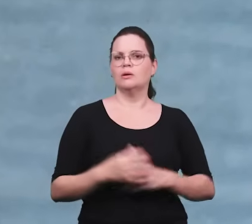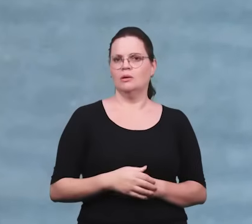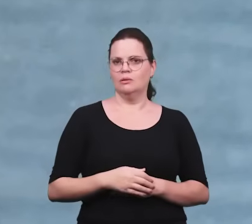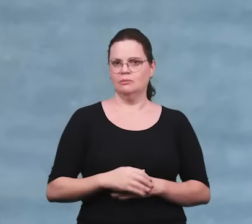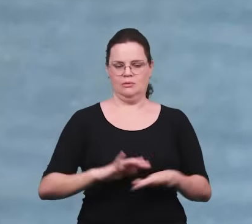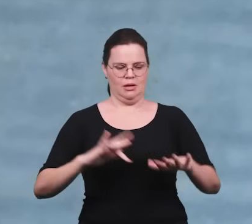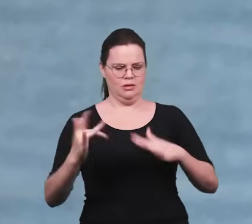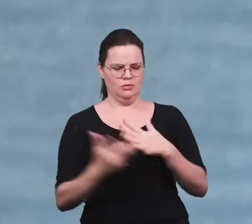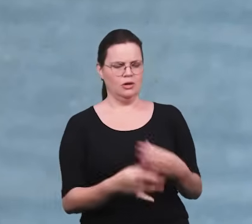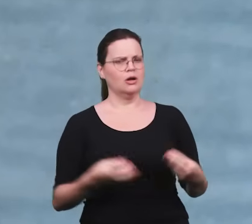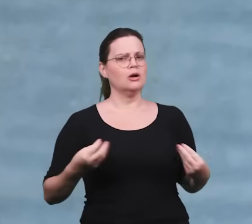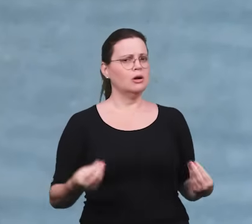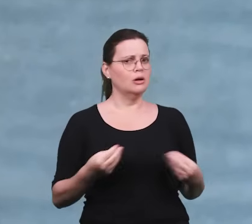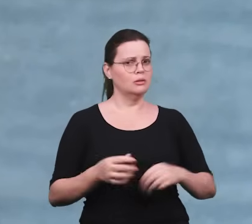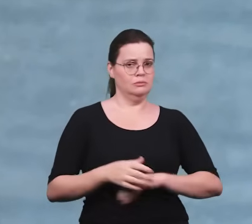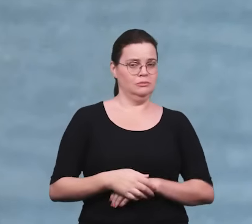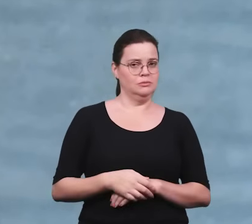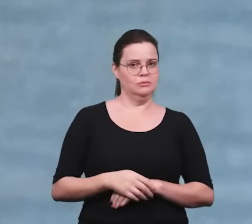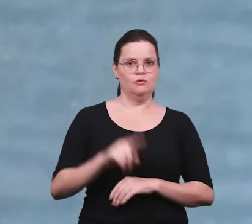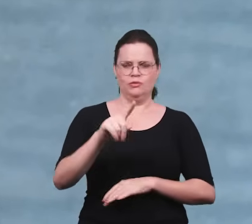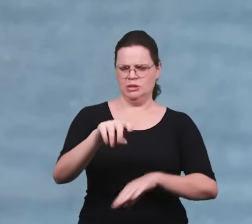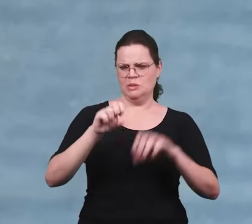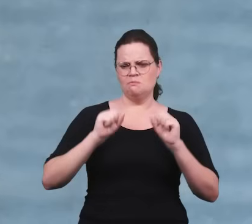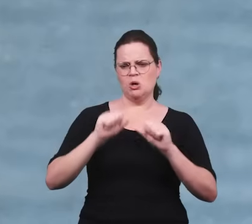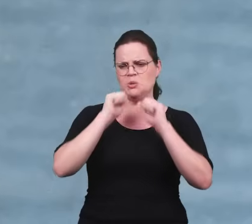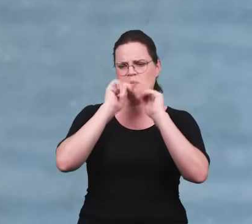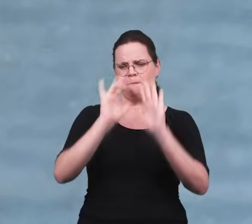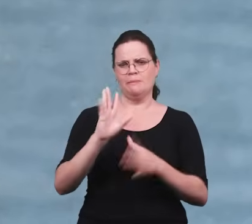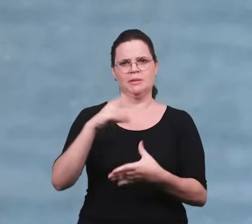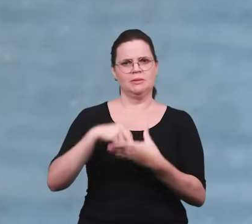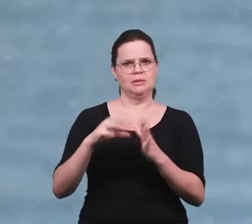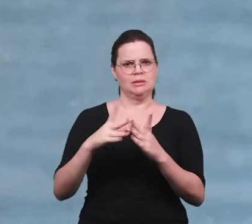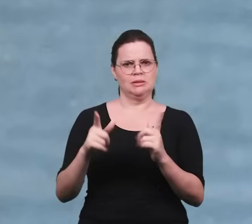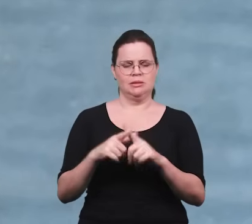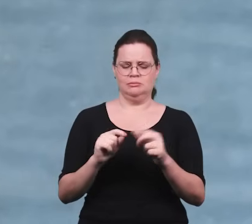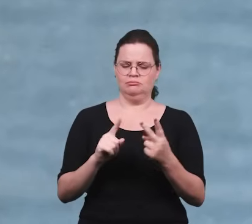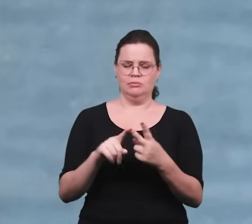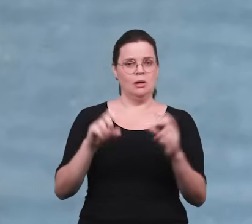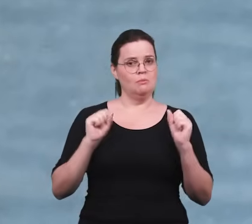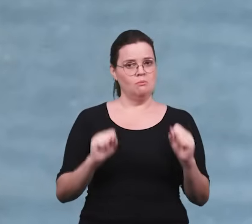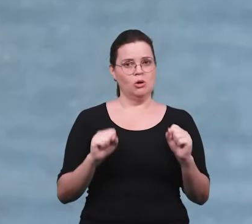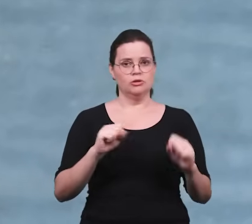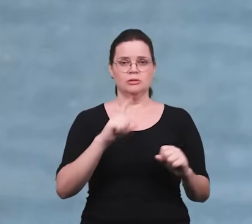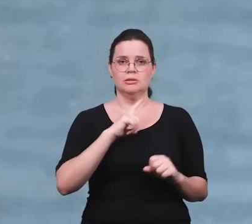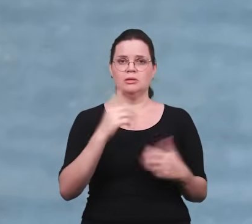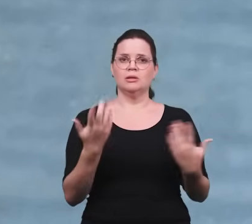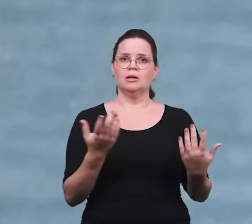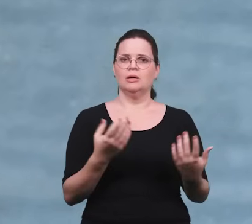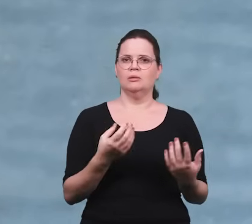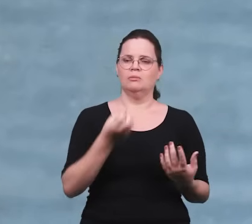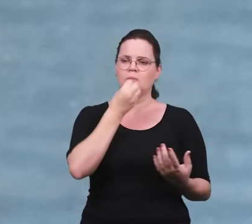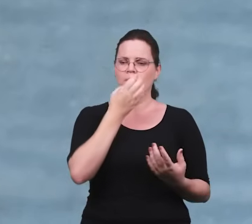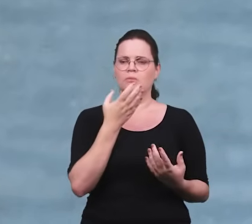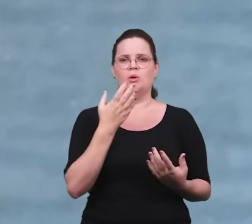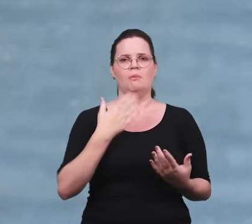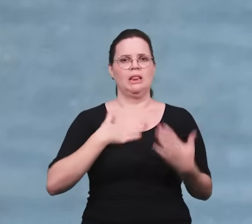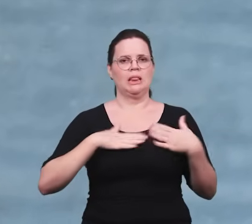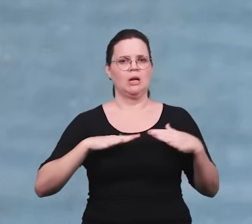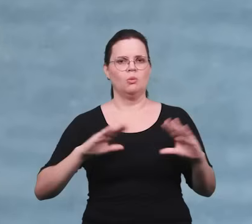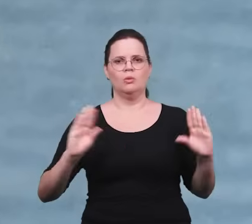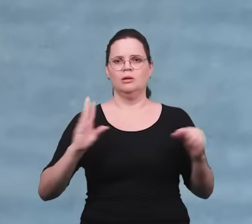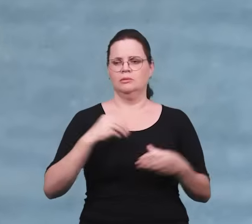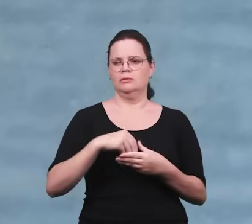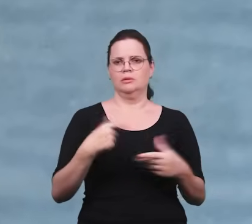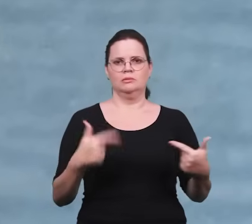nas redes sociais? Você pode ser uma bênção na igreja, você pode até ter uma postura mais retraída no